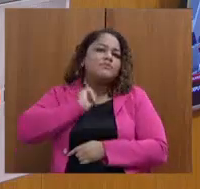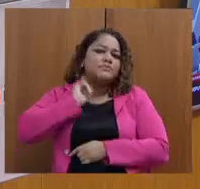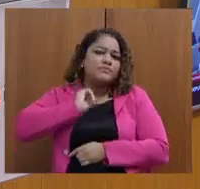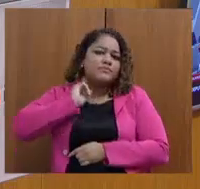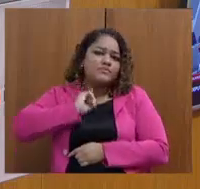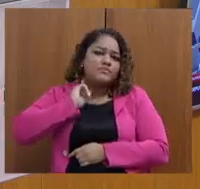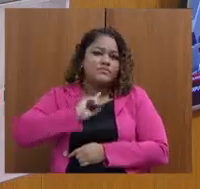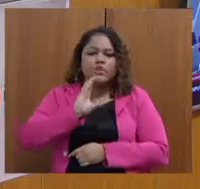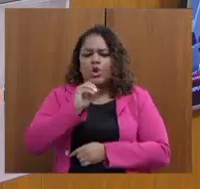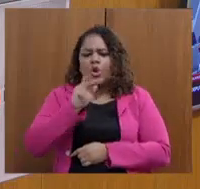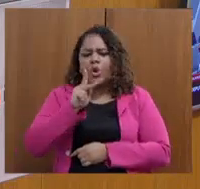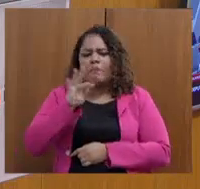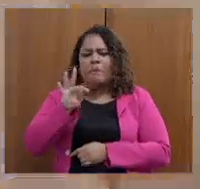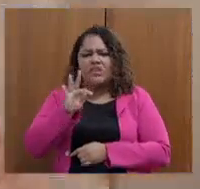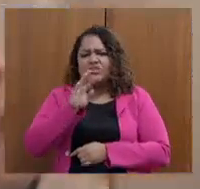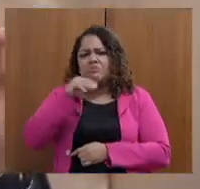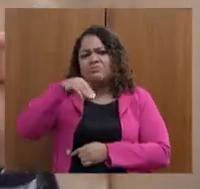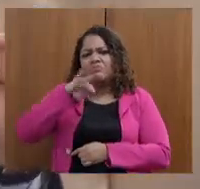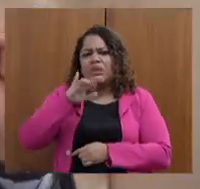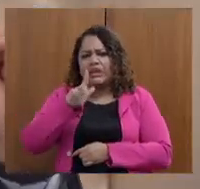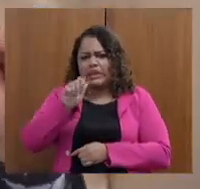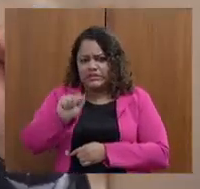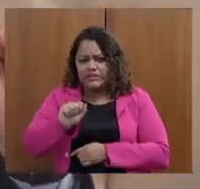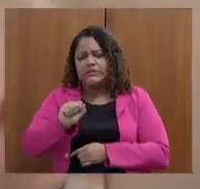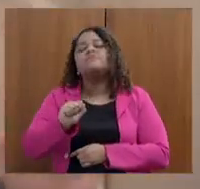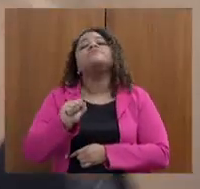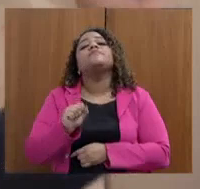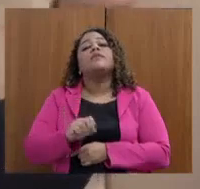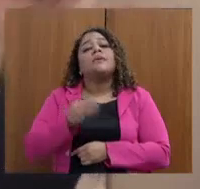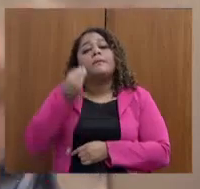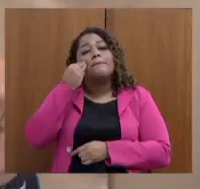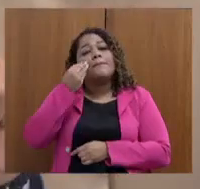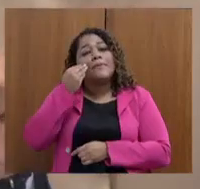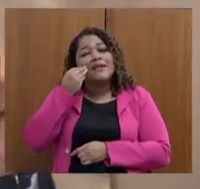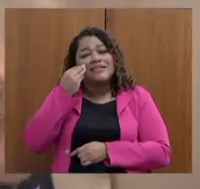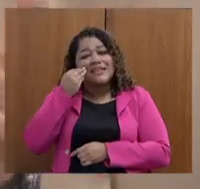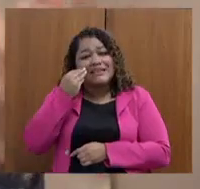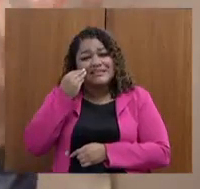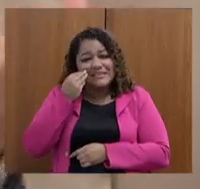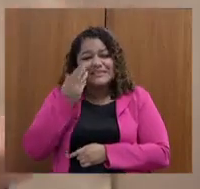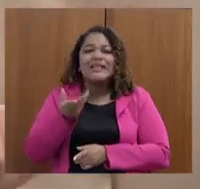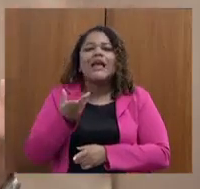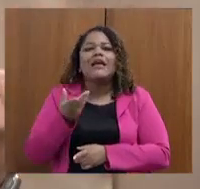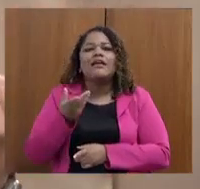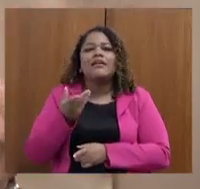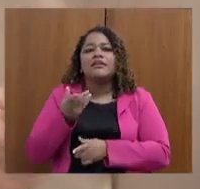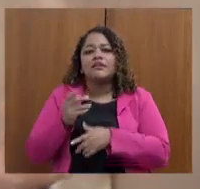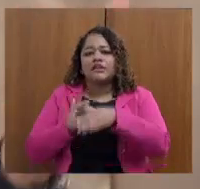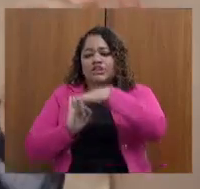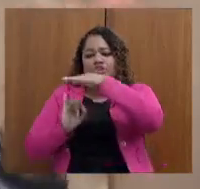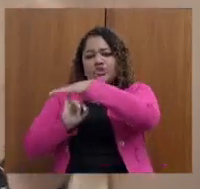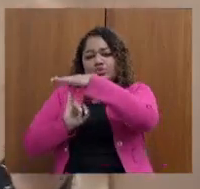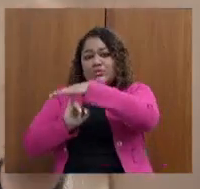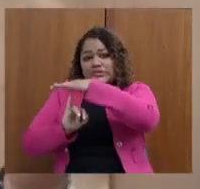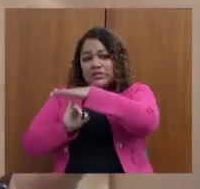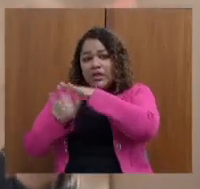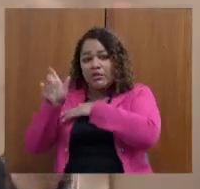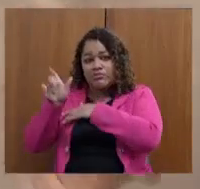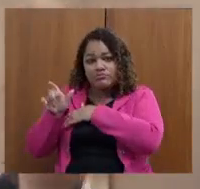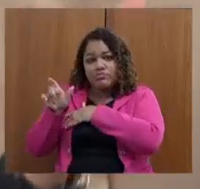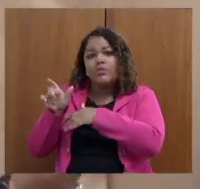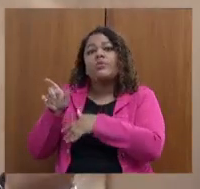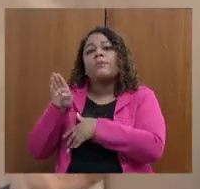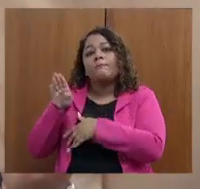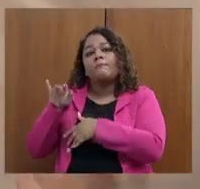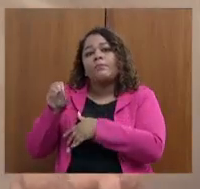dos participantes do compete de Minas uma forma de agente retroalimentar a instituição biotectal com os recursos